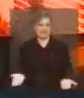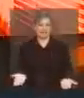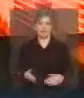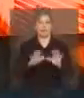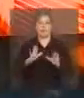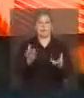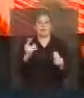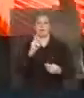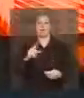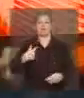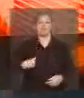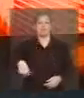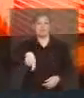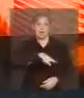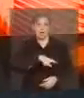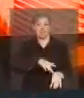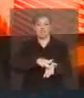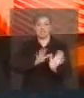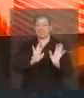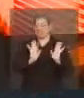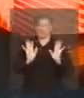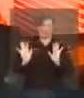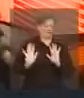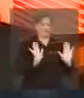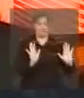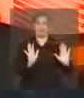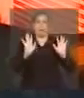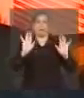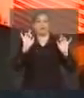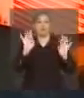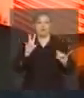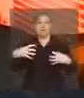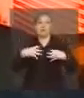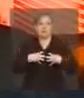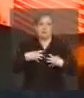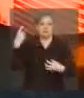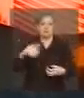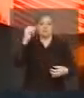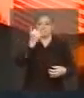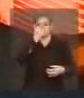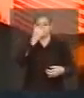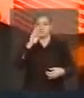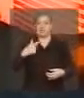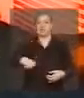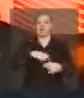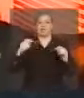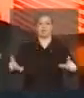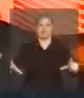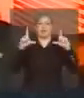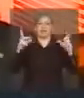vezes nós fingimos que não é conosco. E só vamos sentir a dor quando for a gente que estiver na capa da